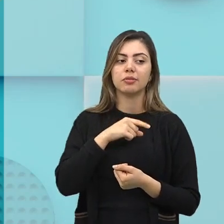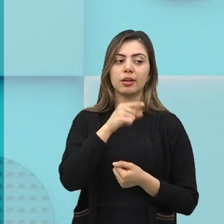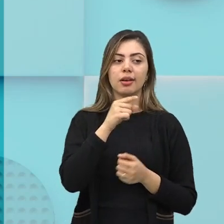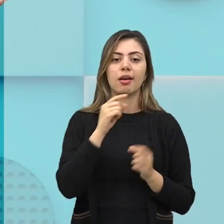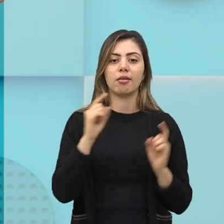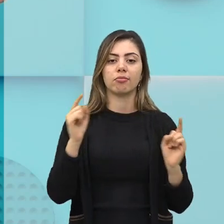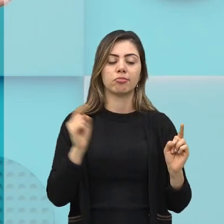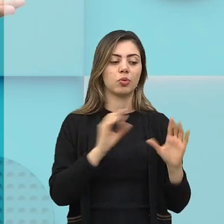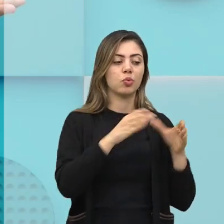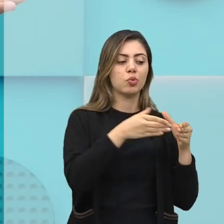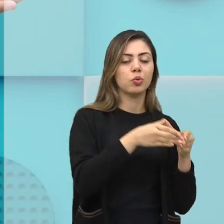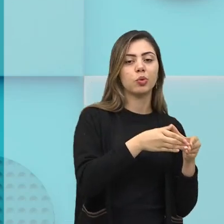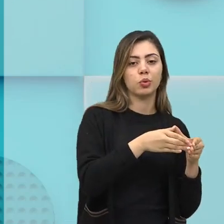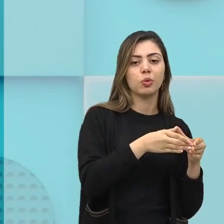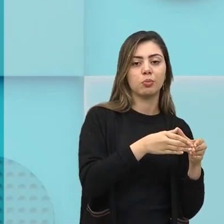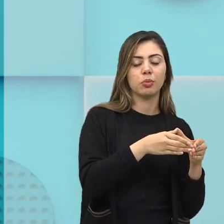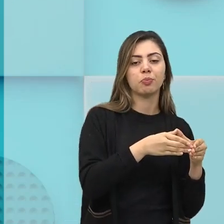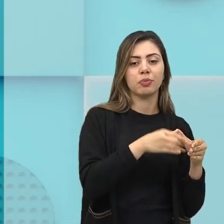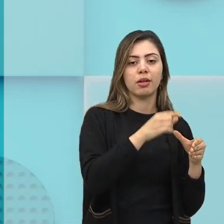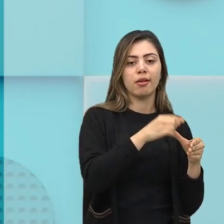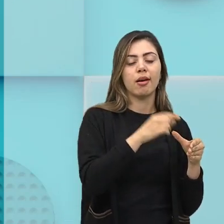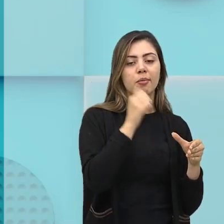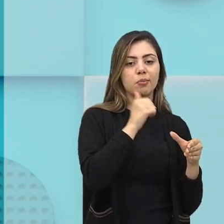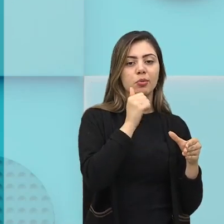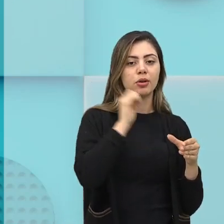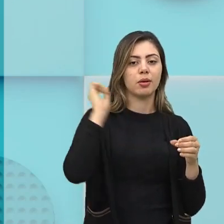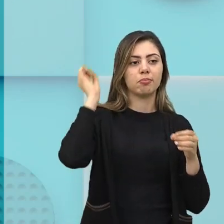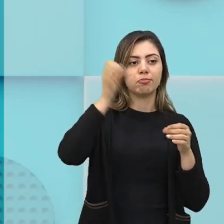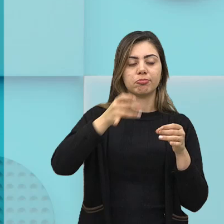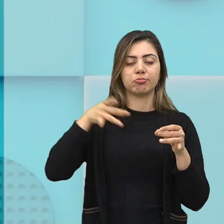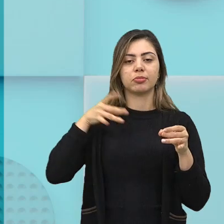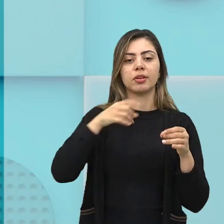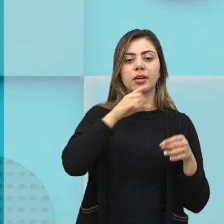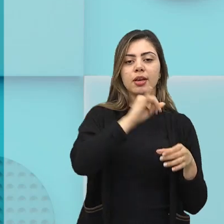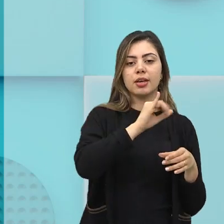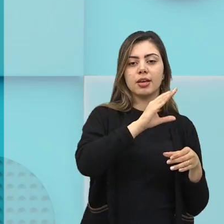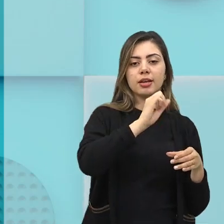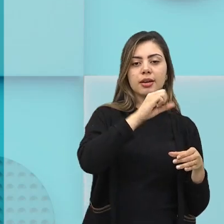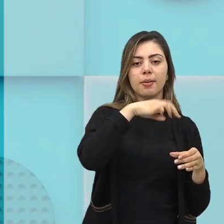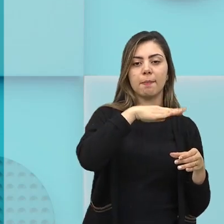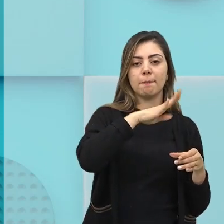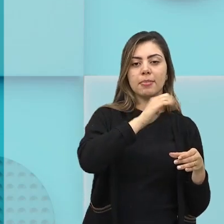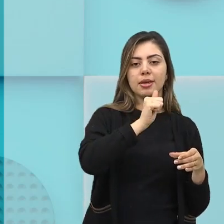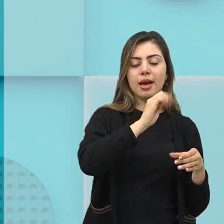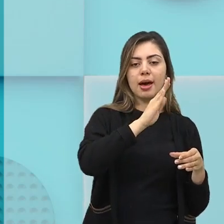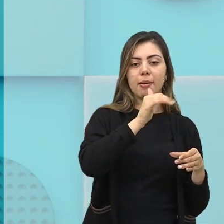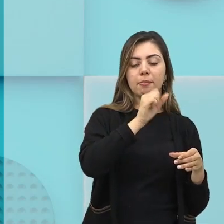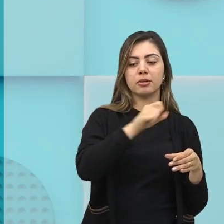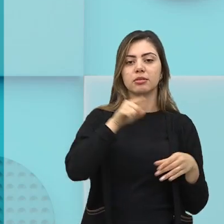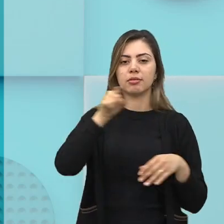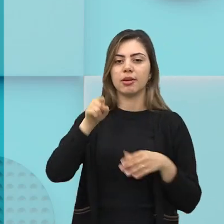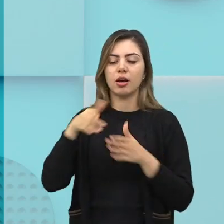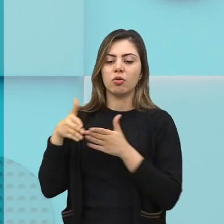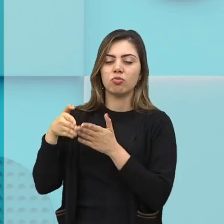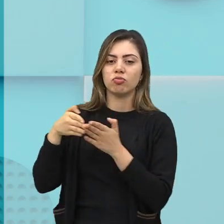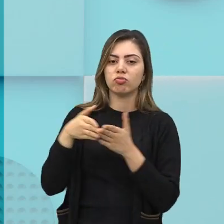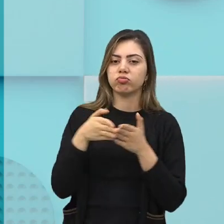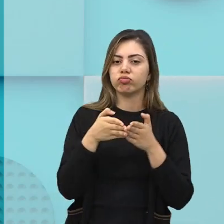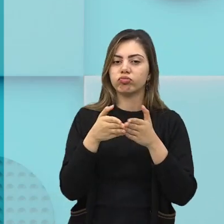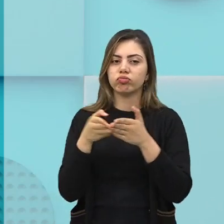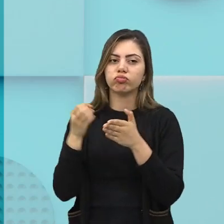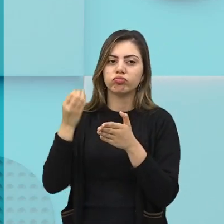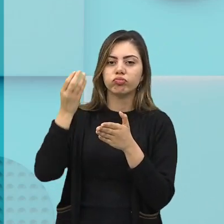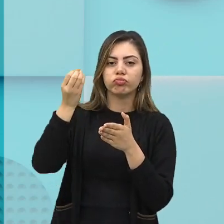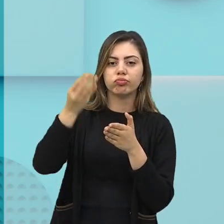que na verdade eram as Icamiabas e os nossos conquistadores, na verdade esses viajantes, não os conquistadores, esses viajantes,